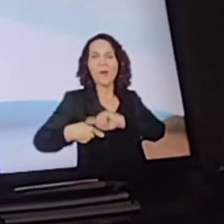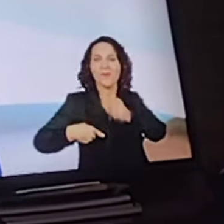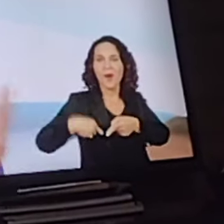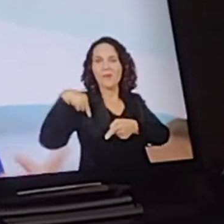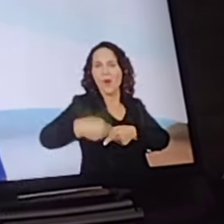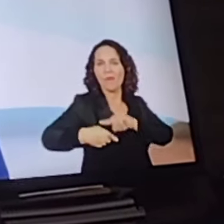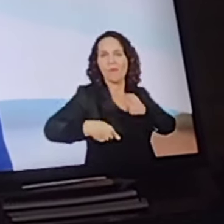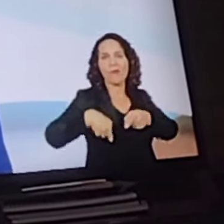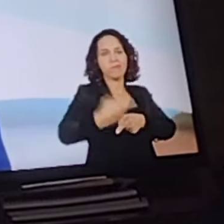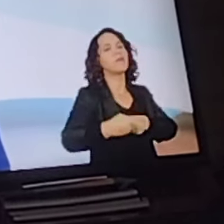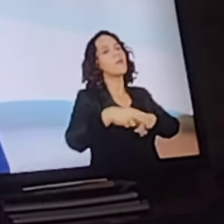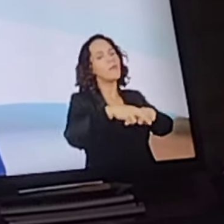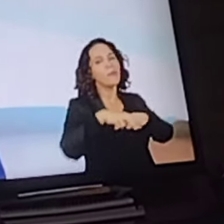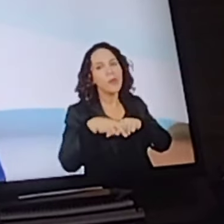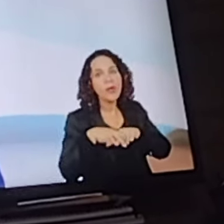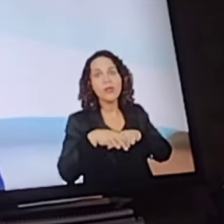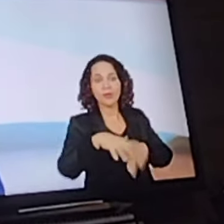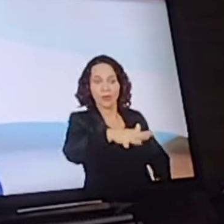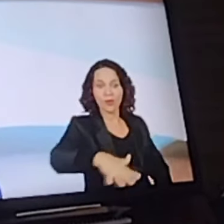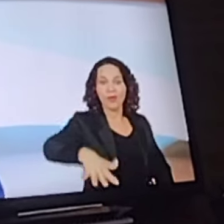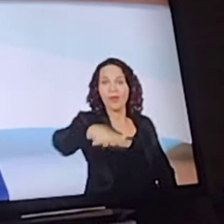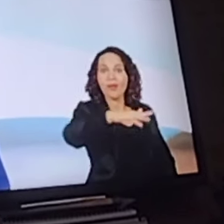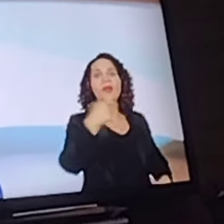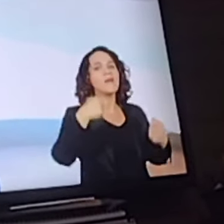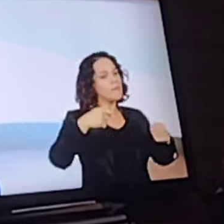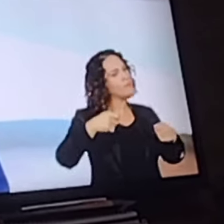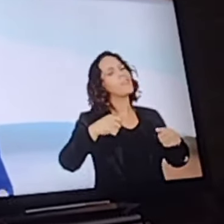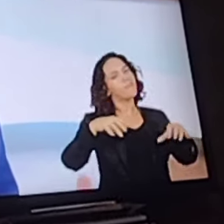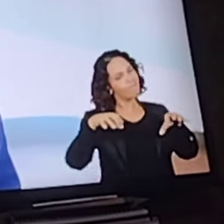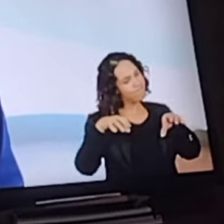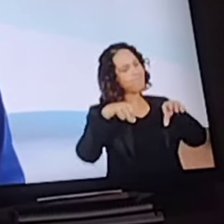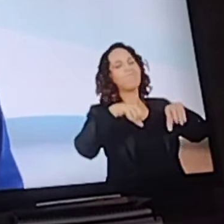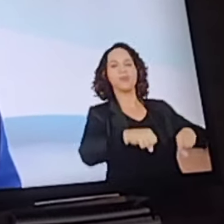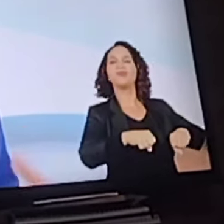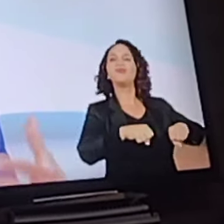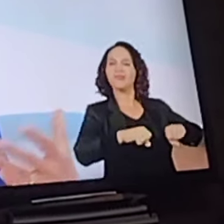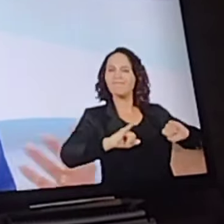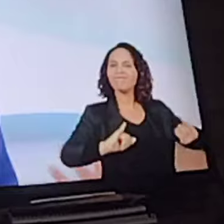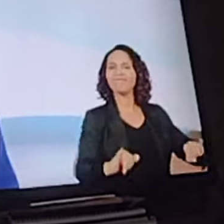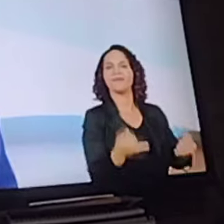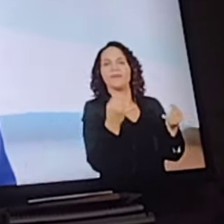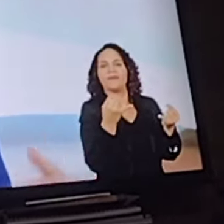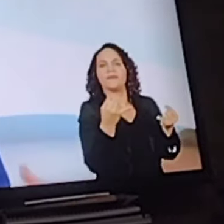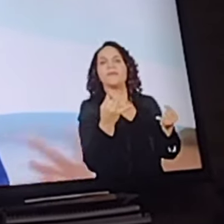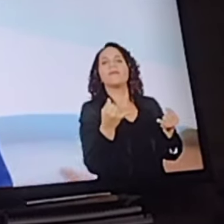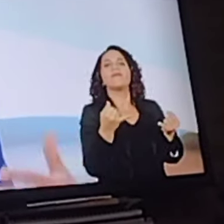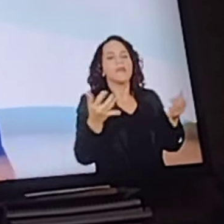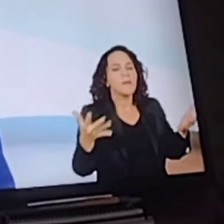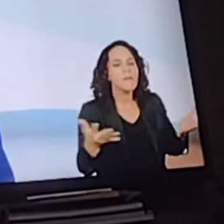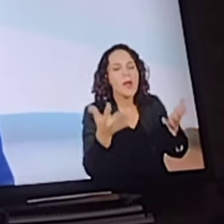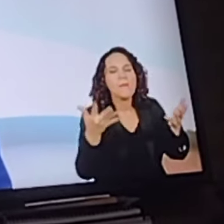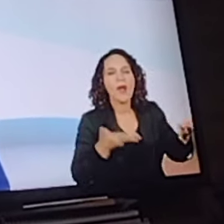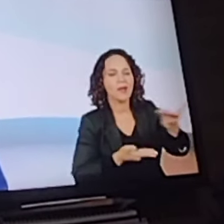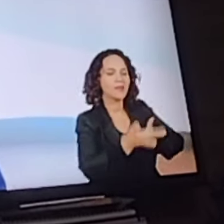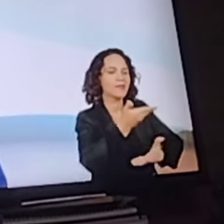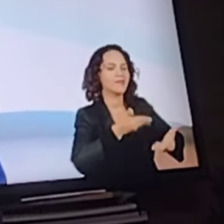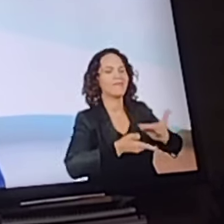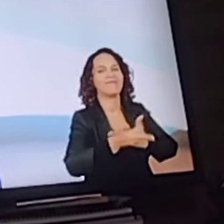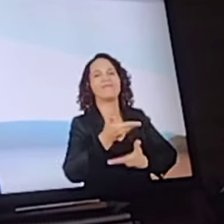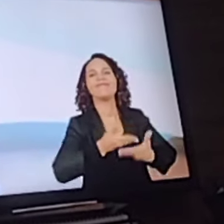a importância de interromper os espaços públicos ou de usar o espaço público para entrar em diálogo